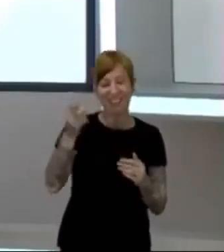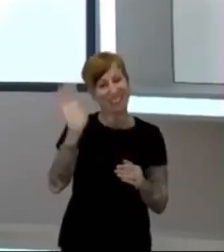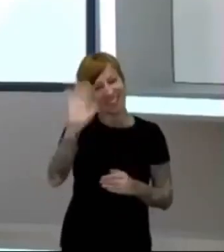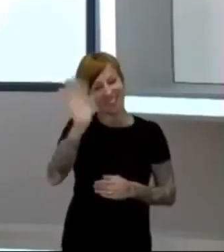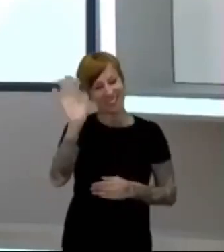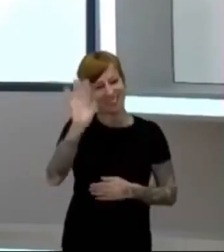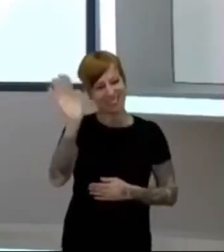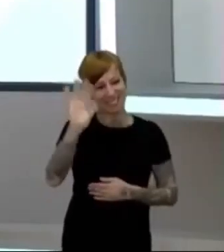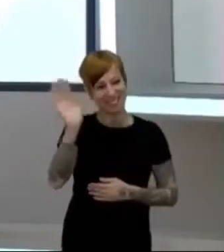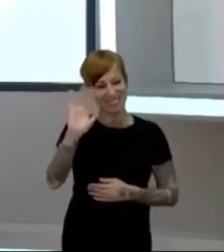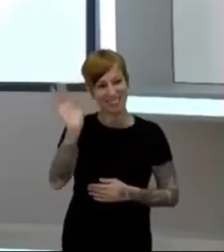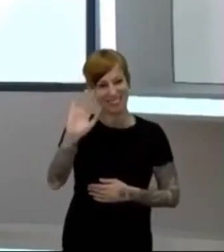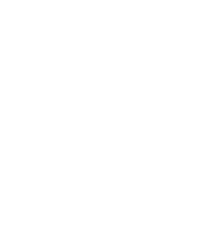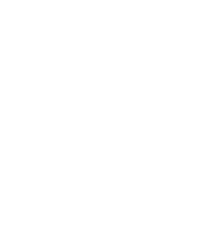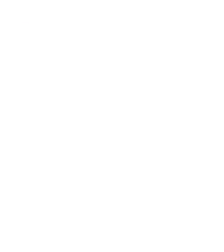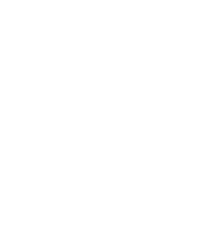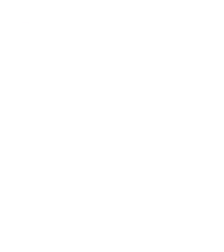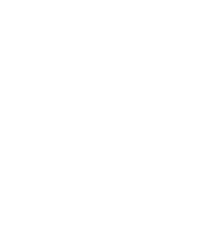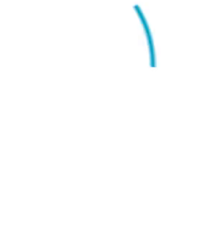tchau!